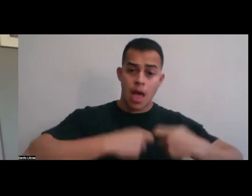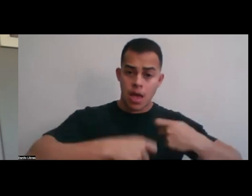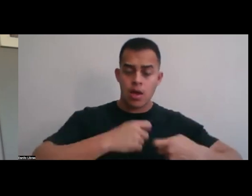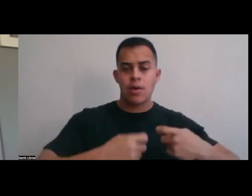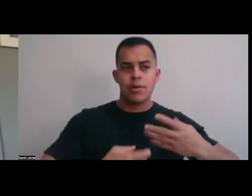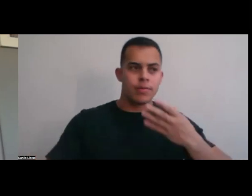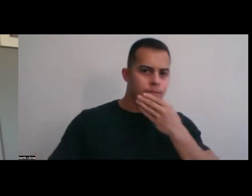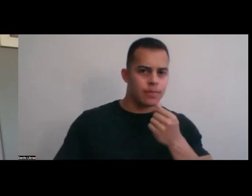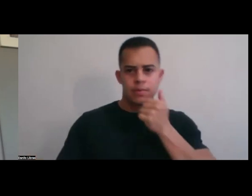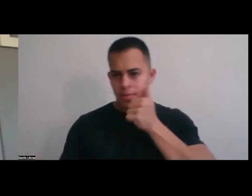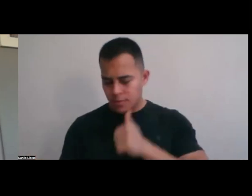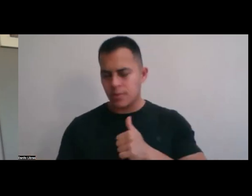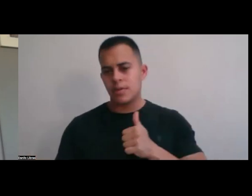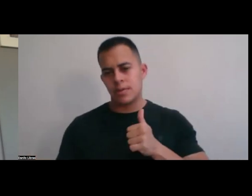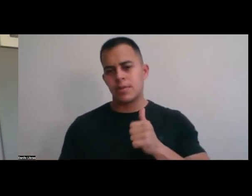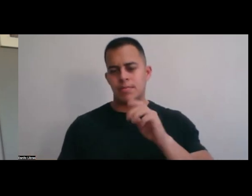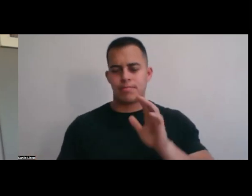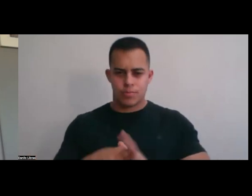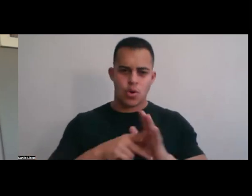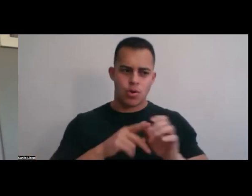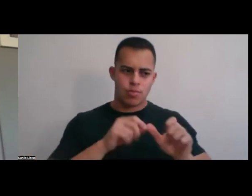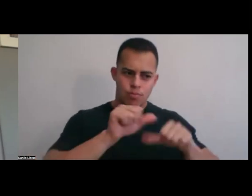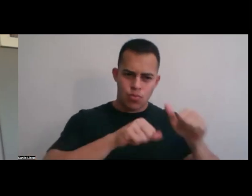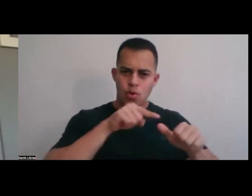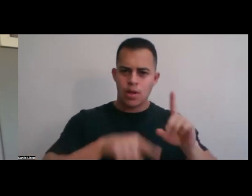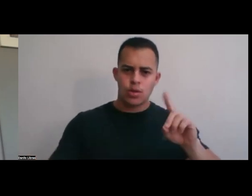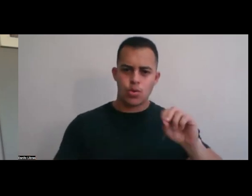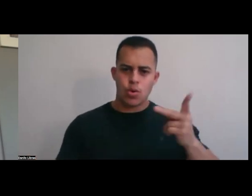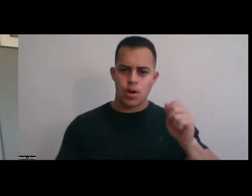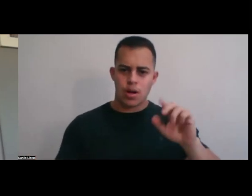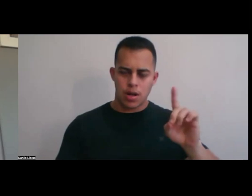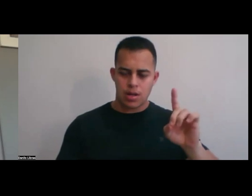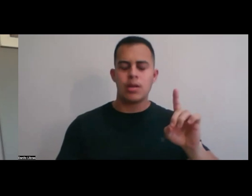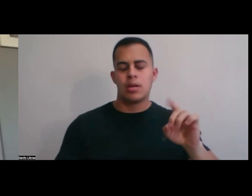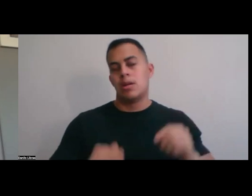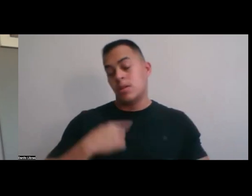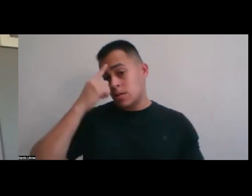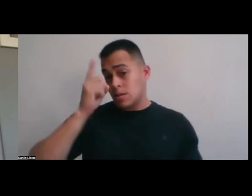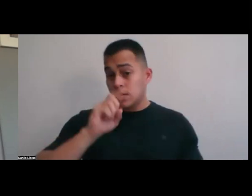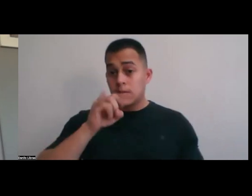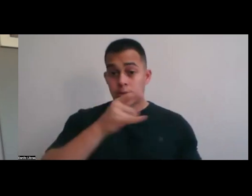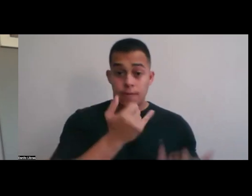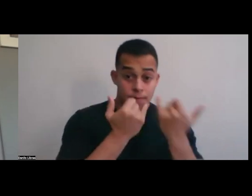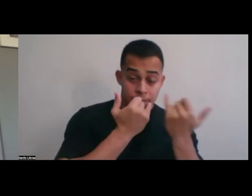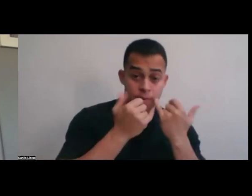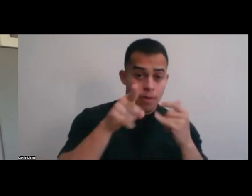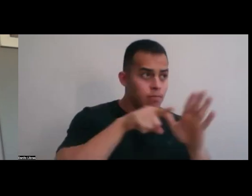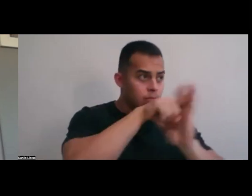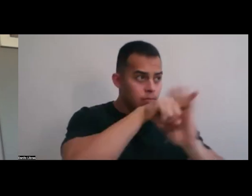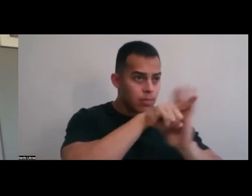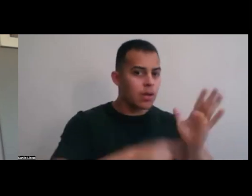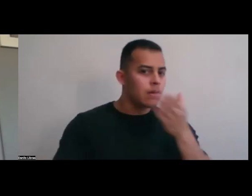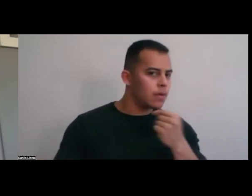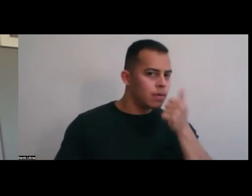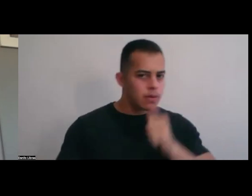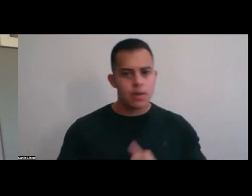alterações do Doherty e tudo mais, e eu não sei se os seus dados que você mostrou foram feitos em ambos os sexos, ou